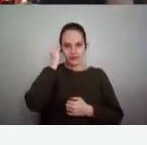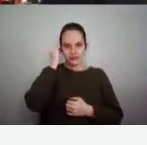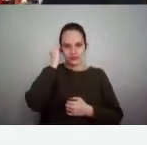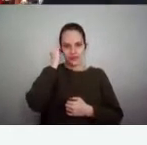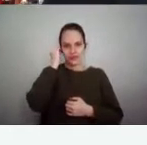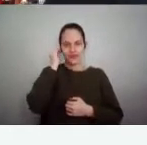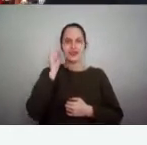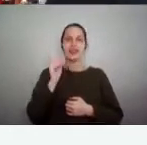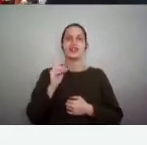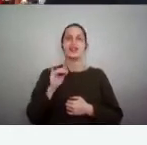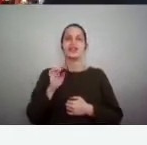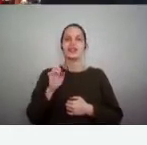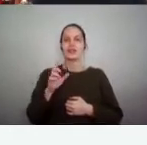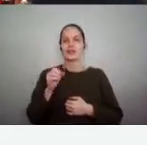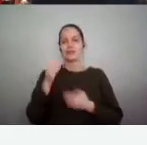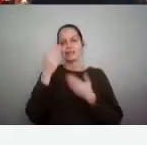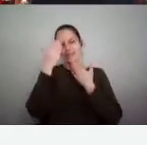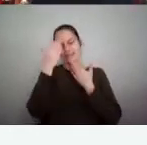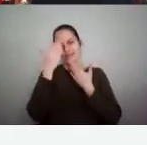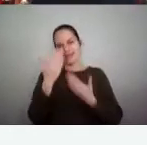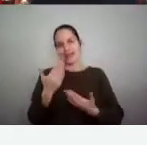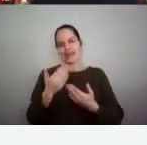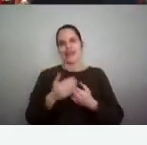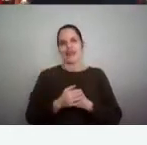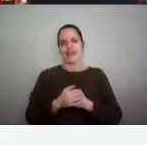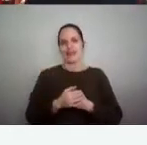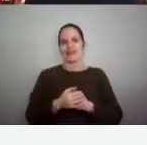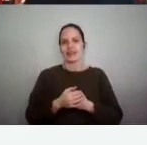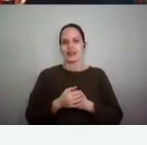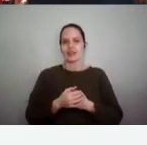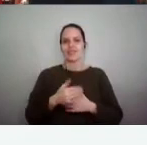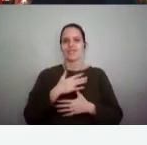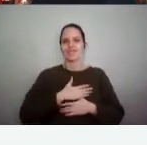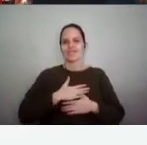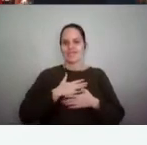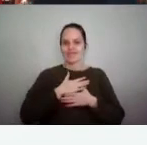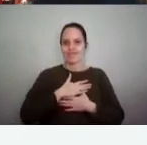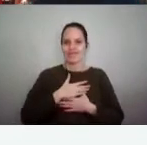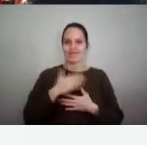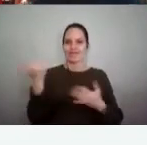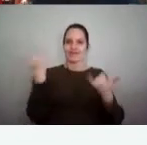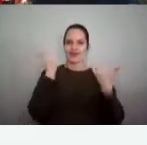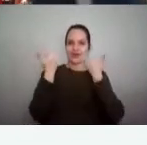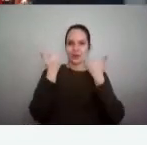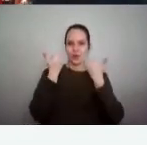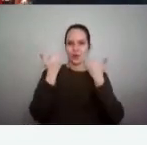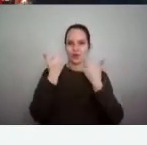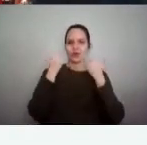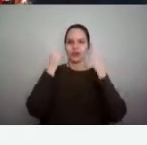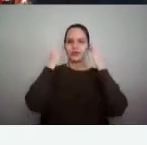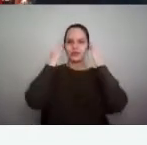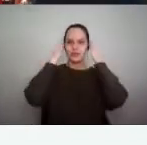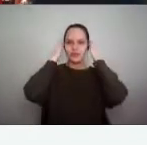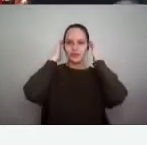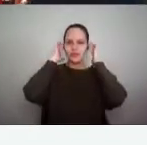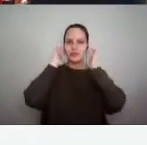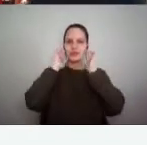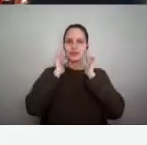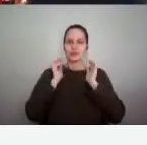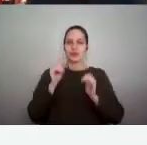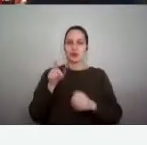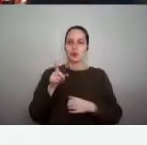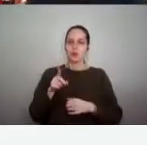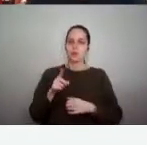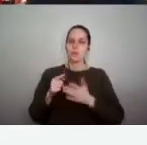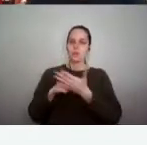Diego, muito obrigada, assim, uma satisfação te escutar, acho que tu traz muito uma estética poética, sensível,